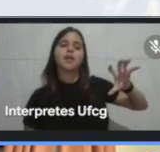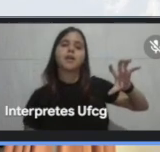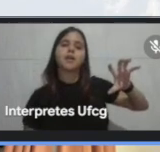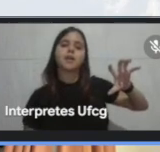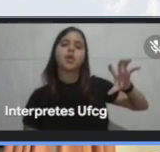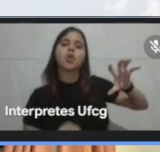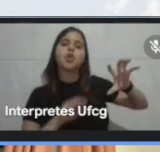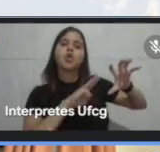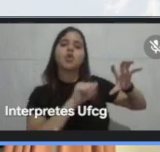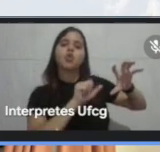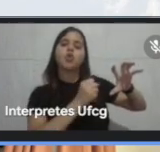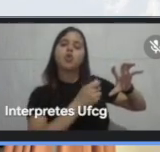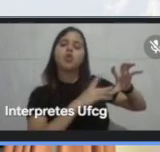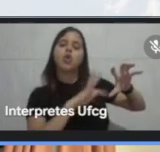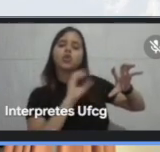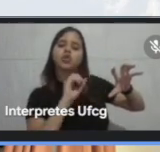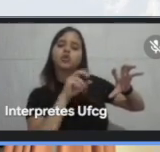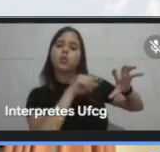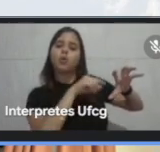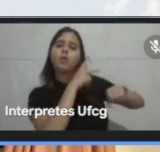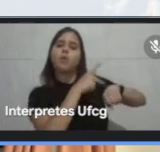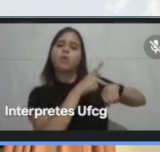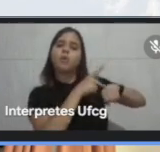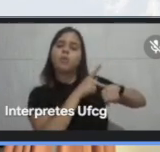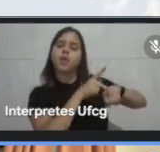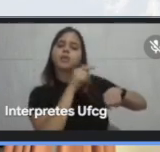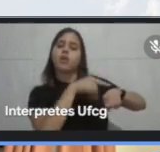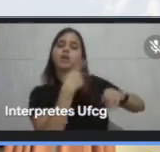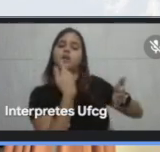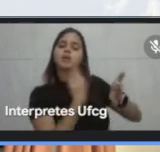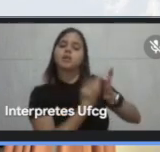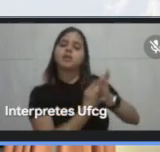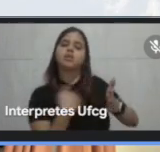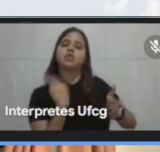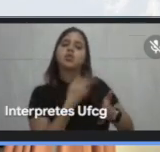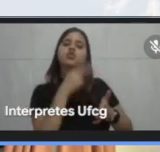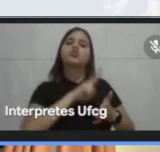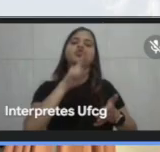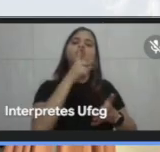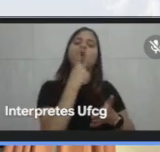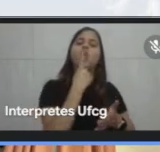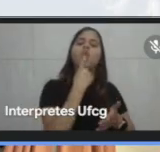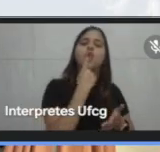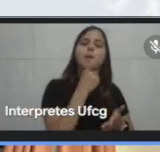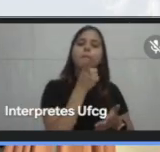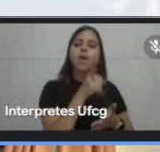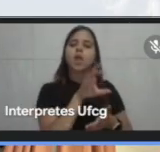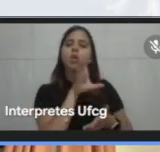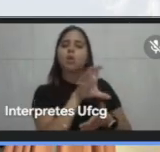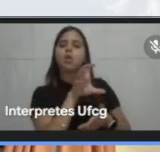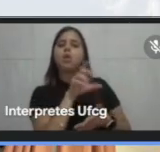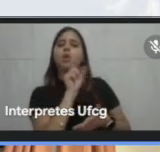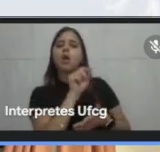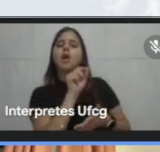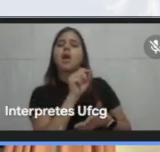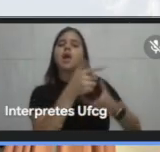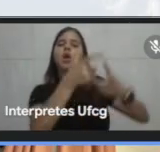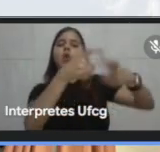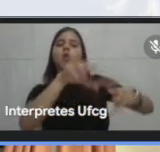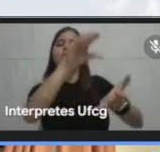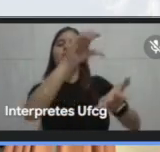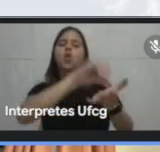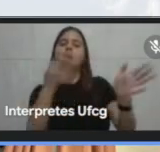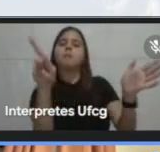preta. A gente utilizou aqui para esse estudo essa zona vermelha, que é uma zona que a Universidade de Maryland estava estudando lá